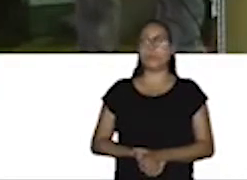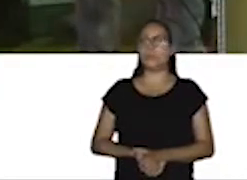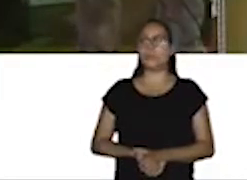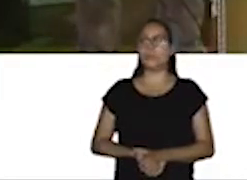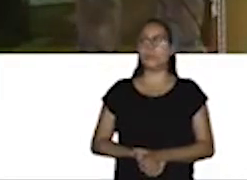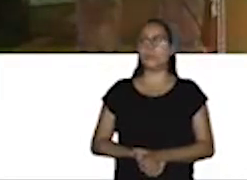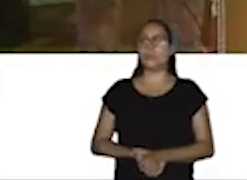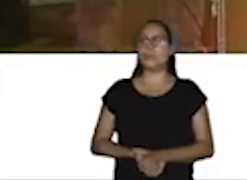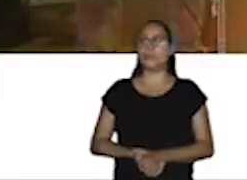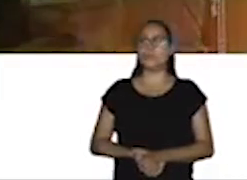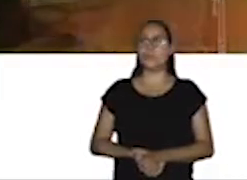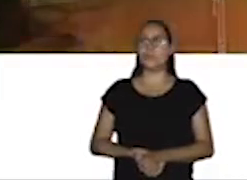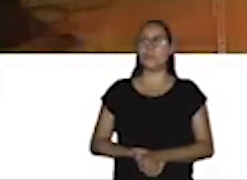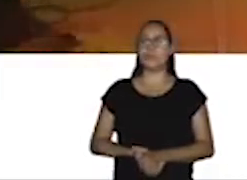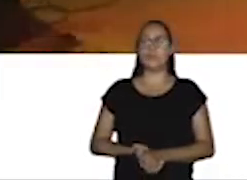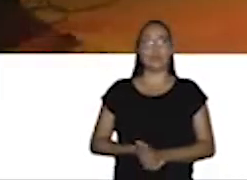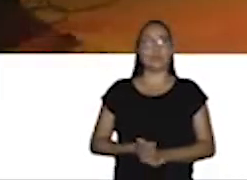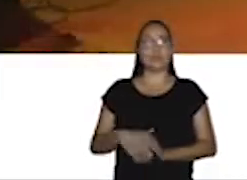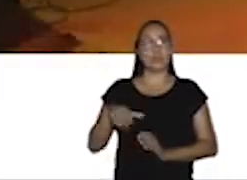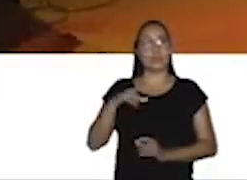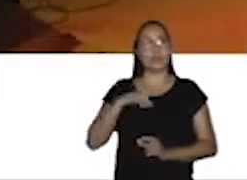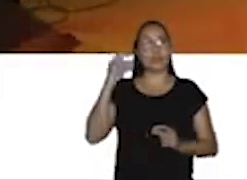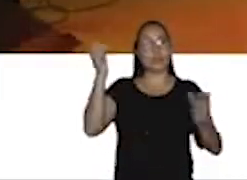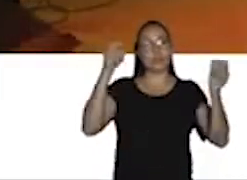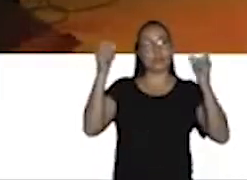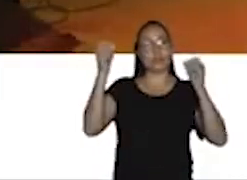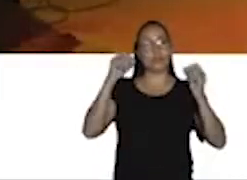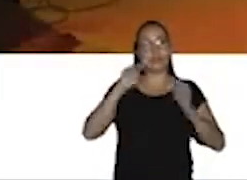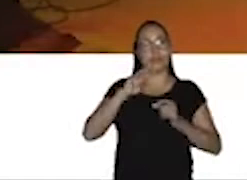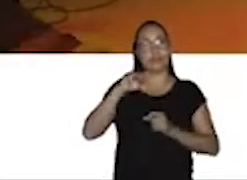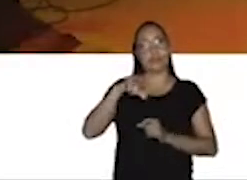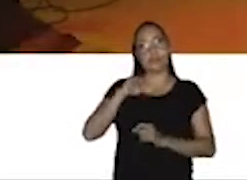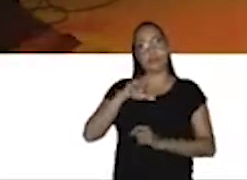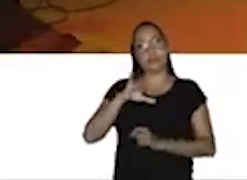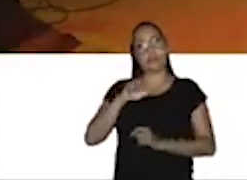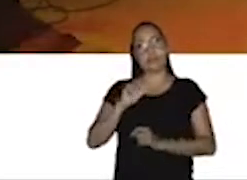luar, onde as três Marias estão a nos